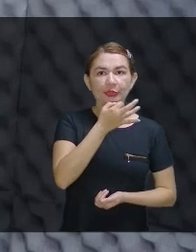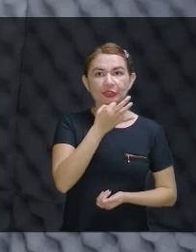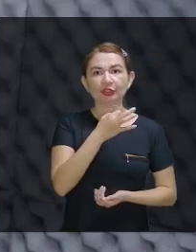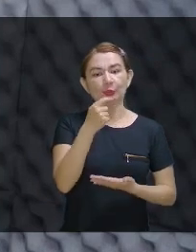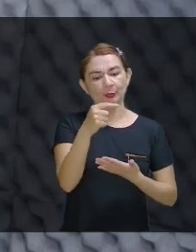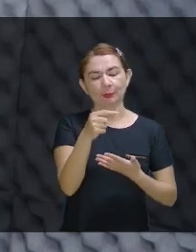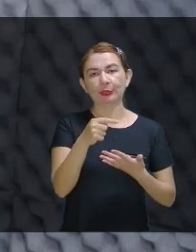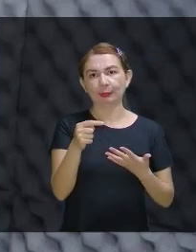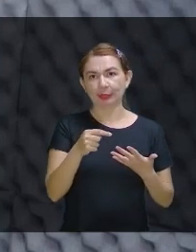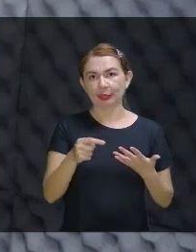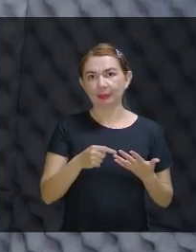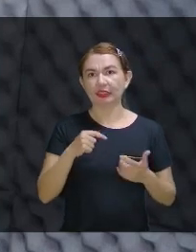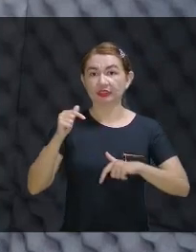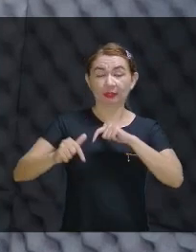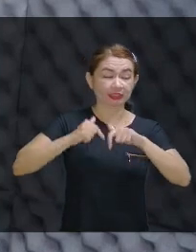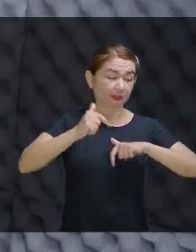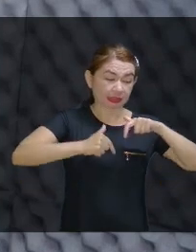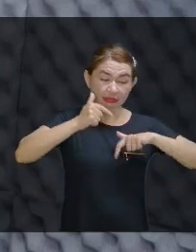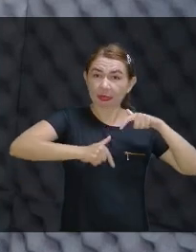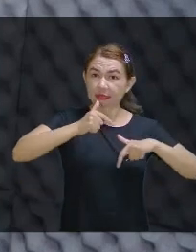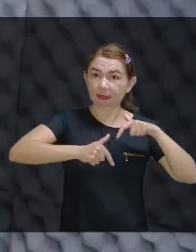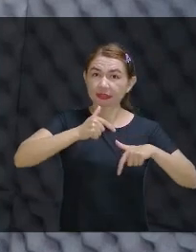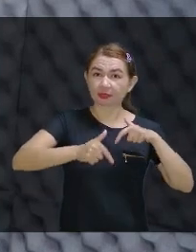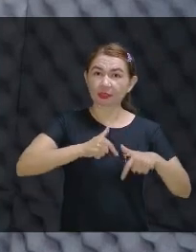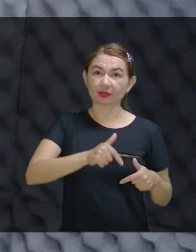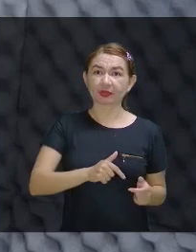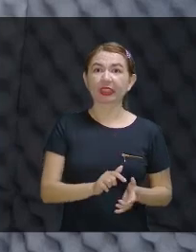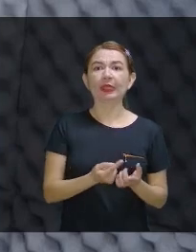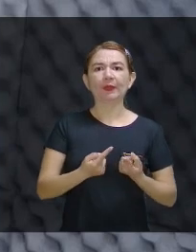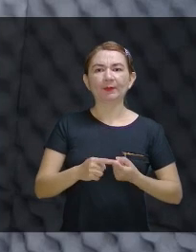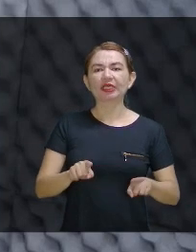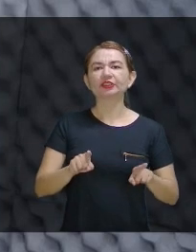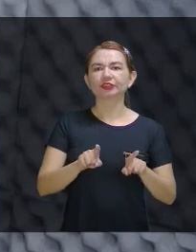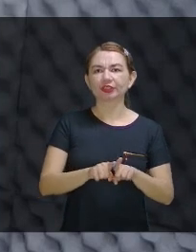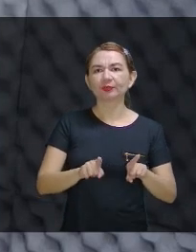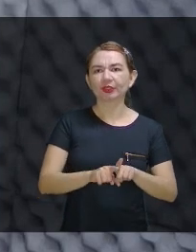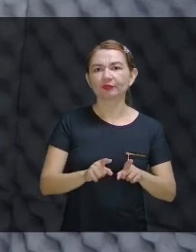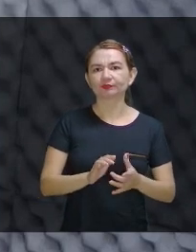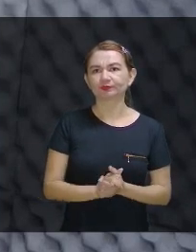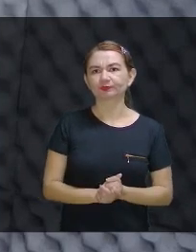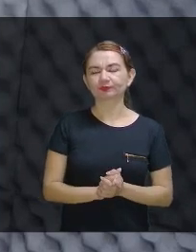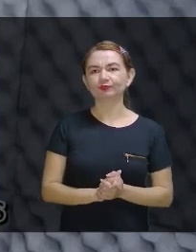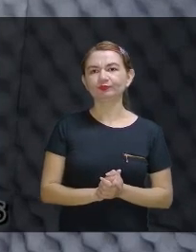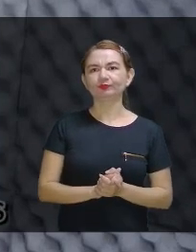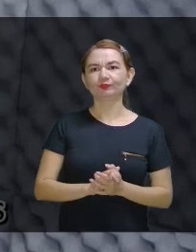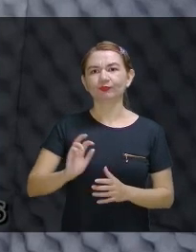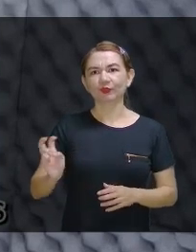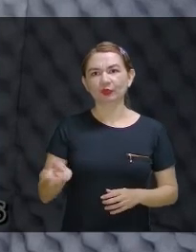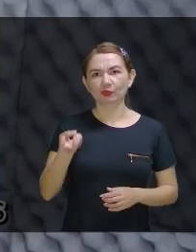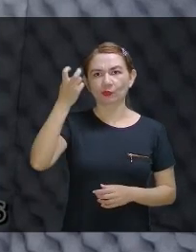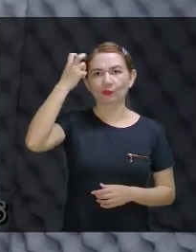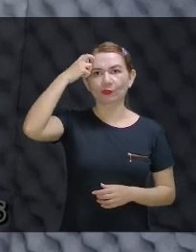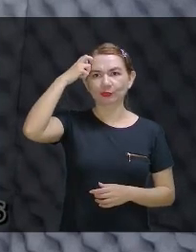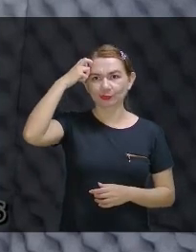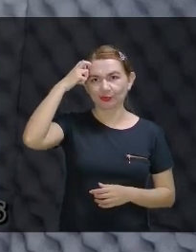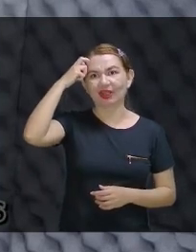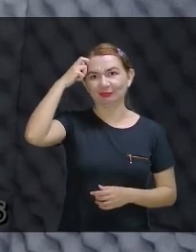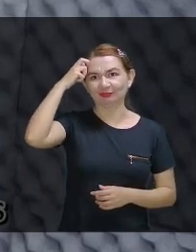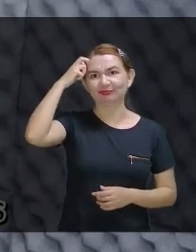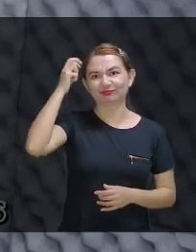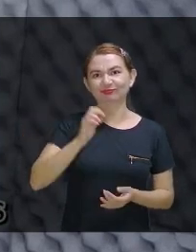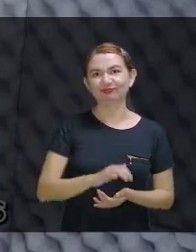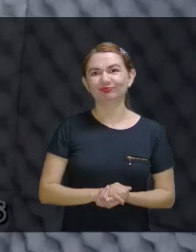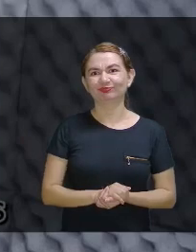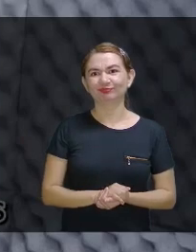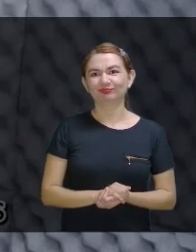essa questão da jornada dupla e tripla, mas também tem Foco na desembargadora Vanderlei Terezinha. Que já começa,